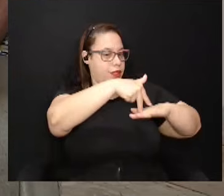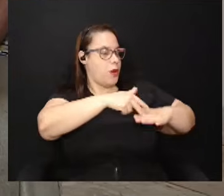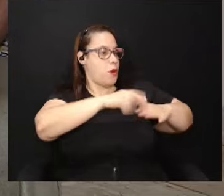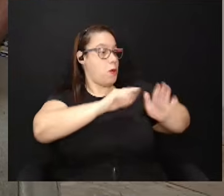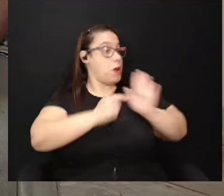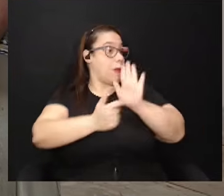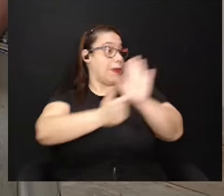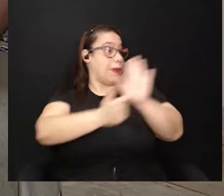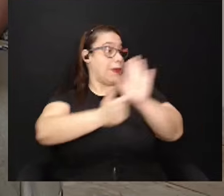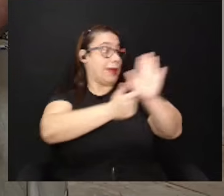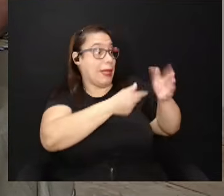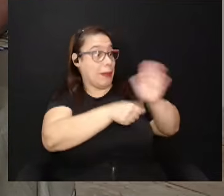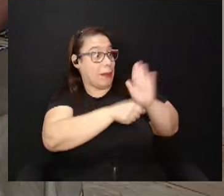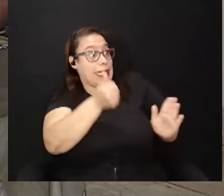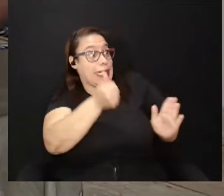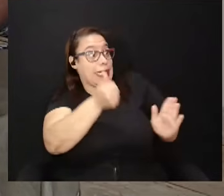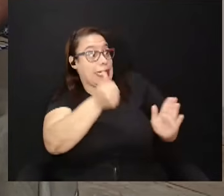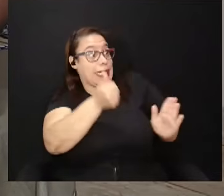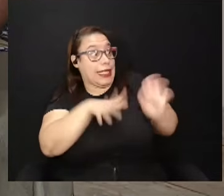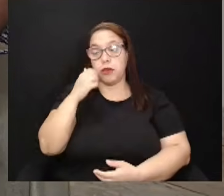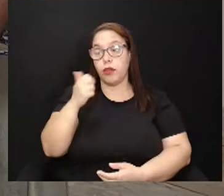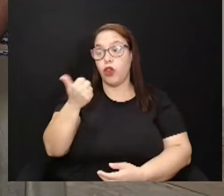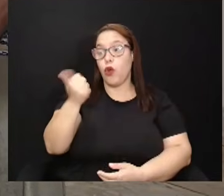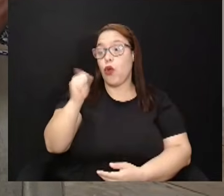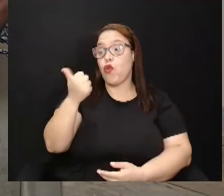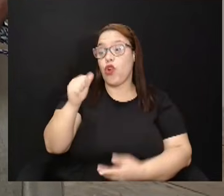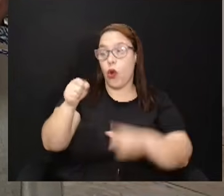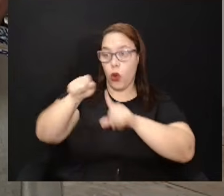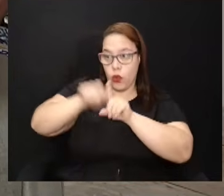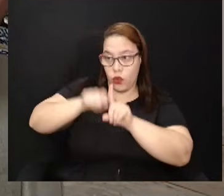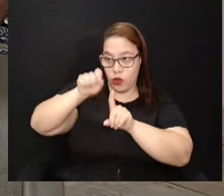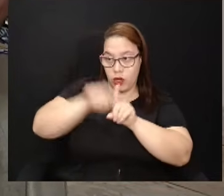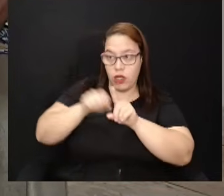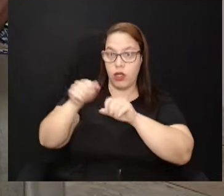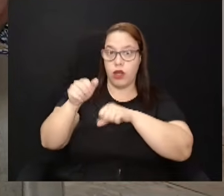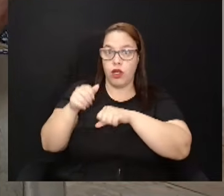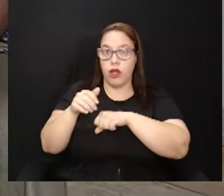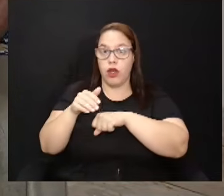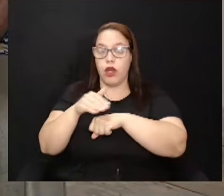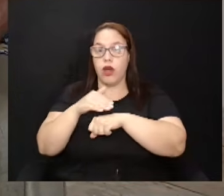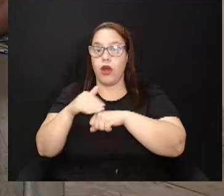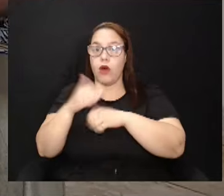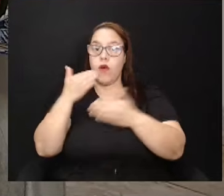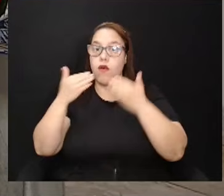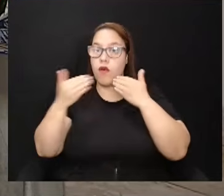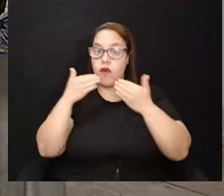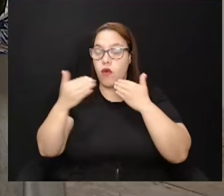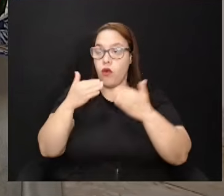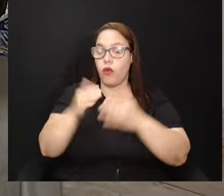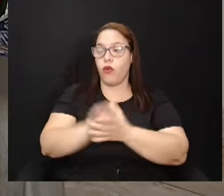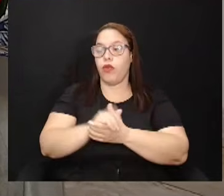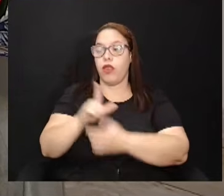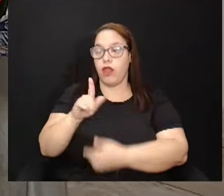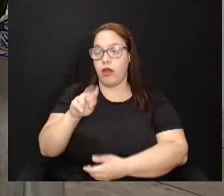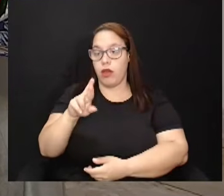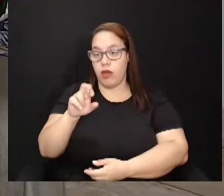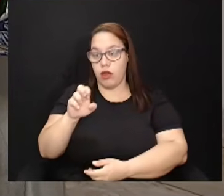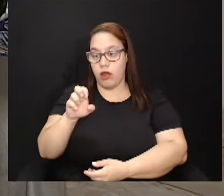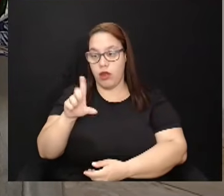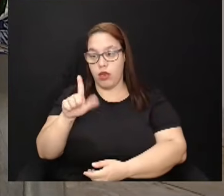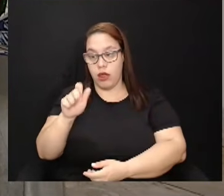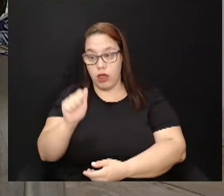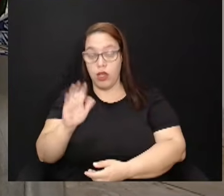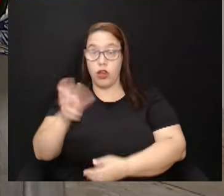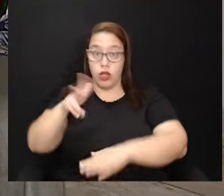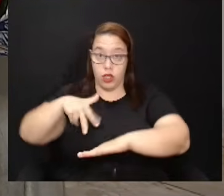veja bem, foram 11 meses de ensaio com o Na Vinegreira. Agora, eu já tinha subido no palco com